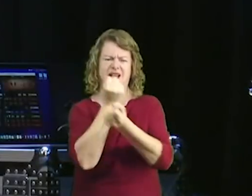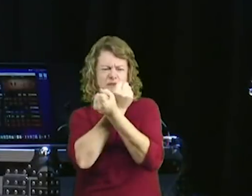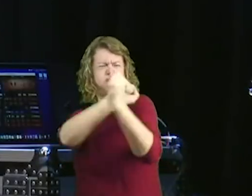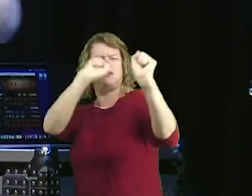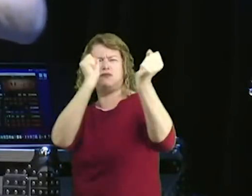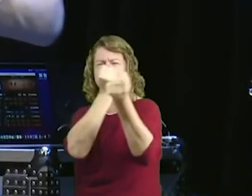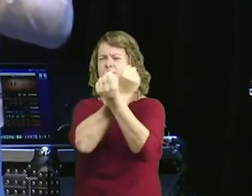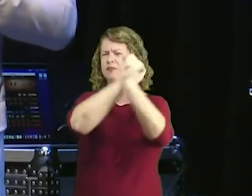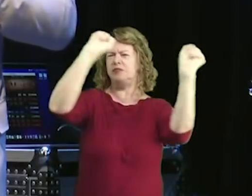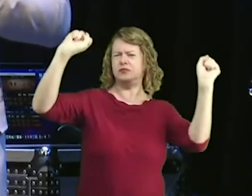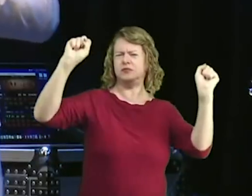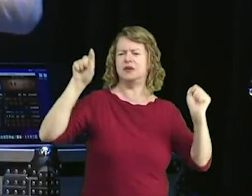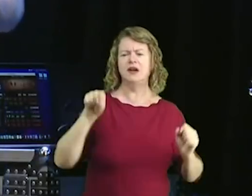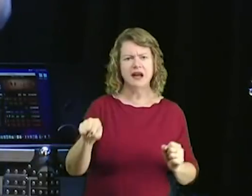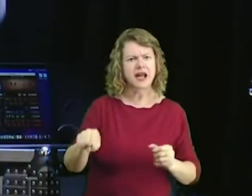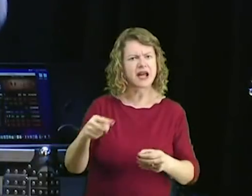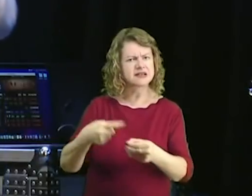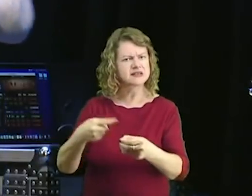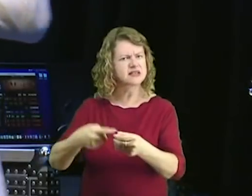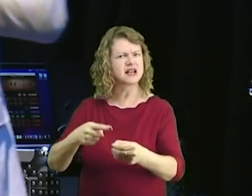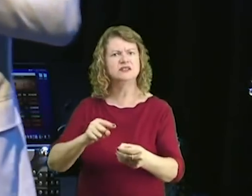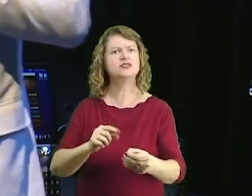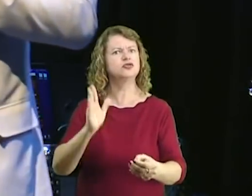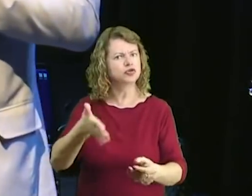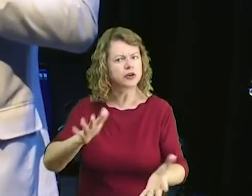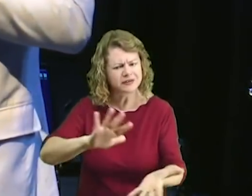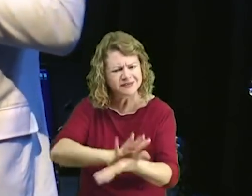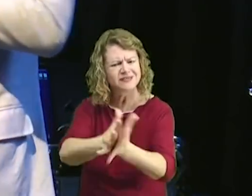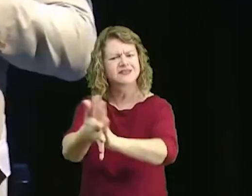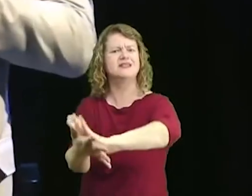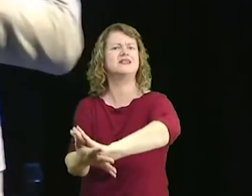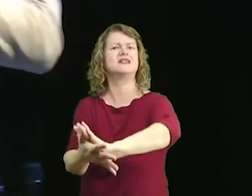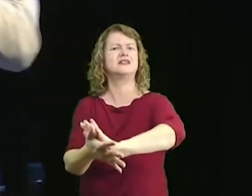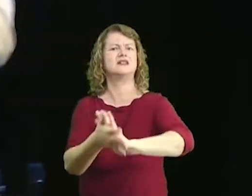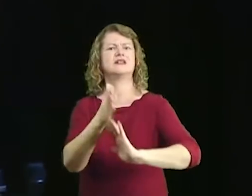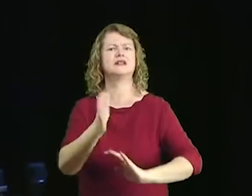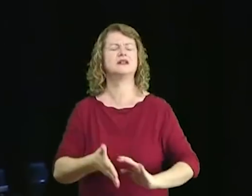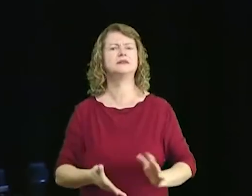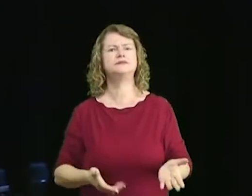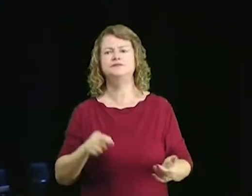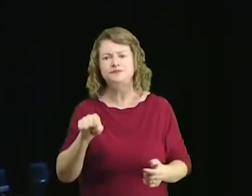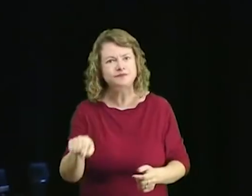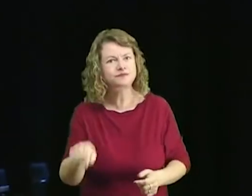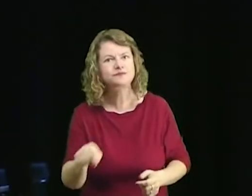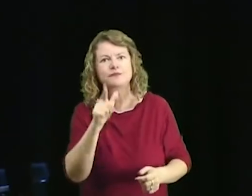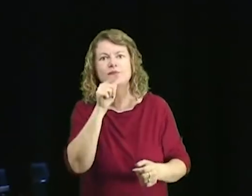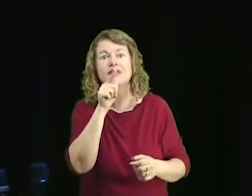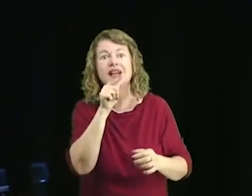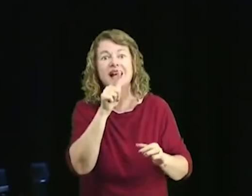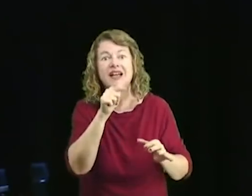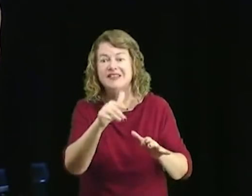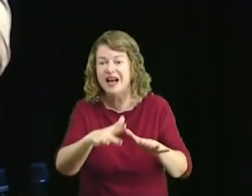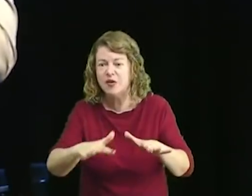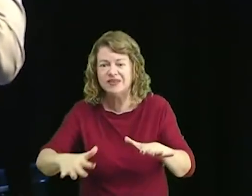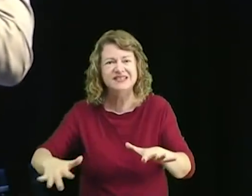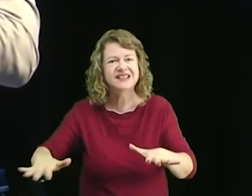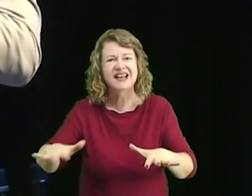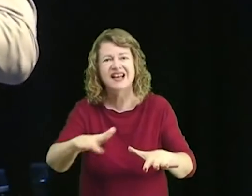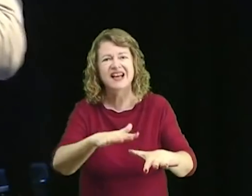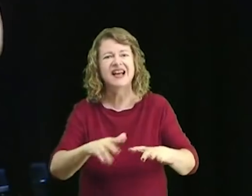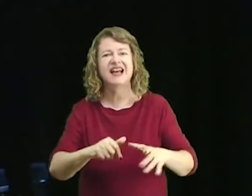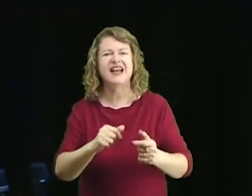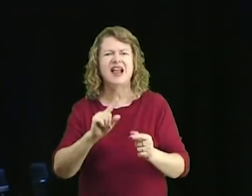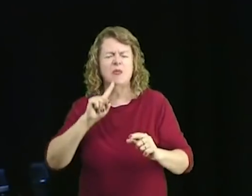cidade que havia sido destruída, e ali as águas eram amargas, mas